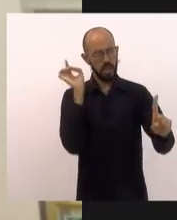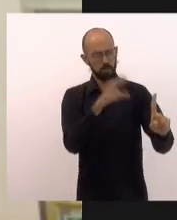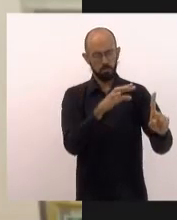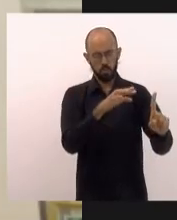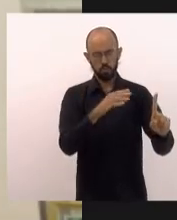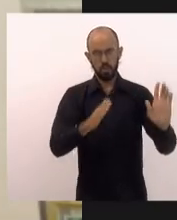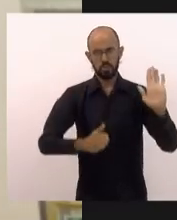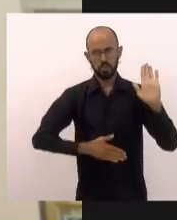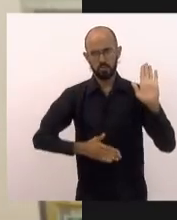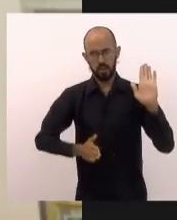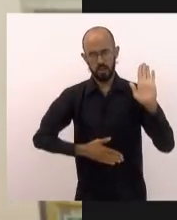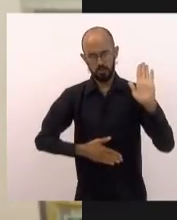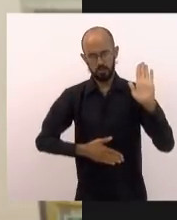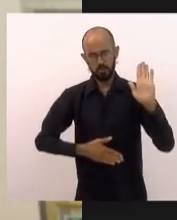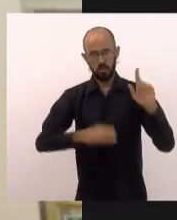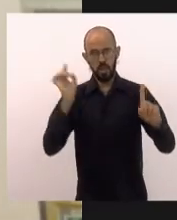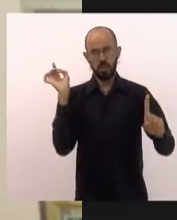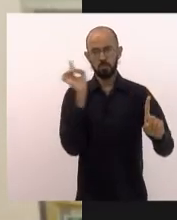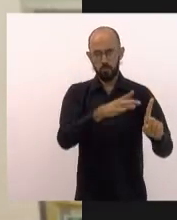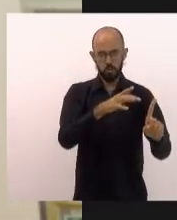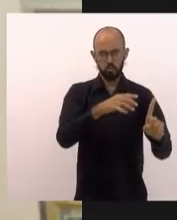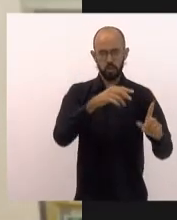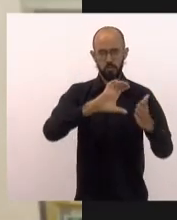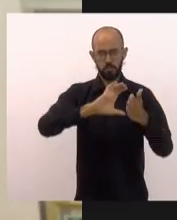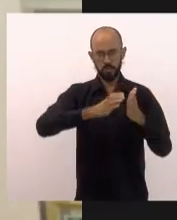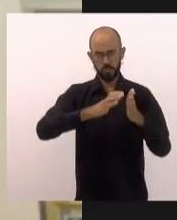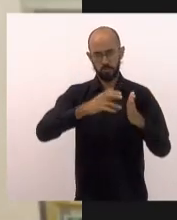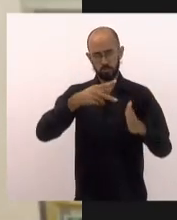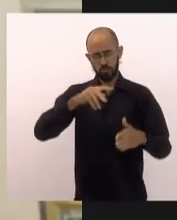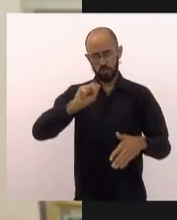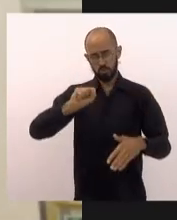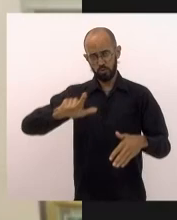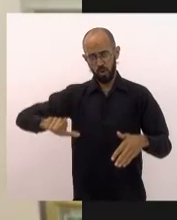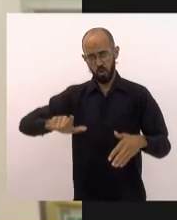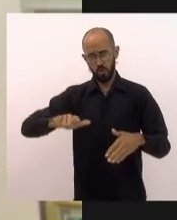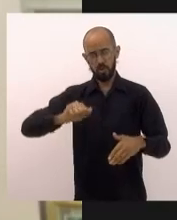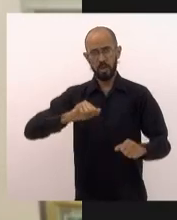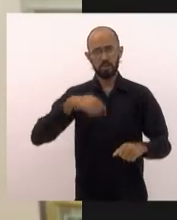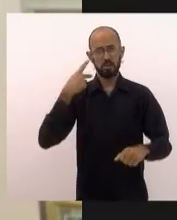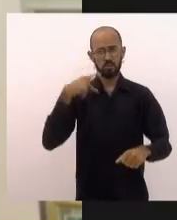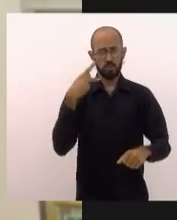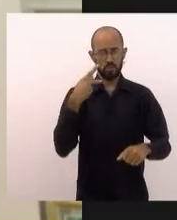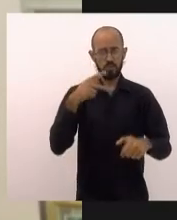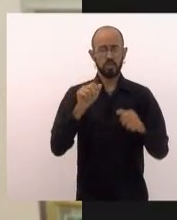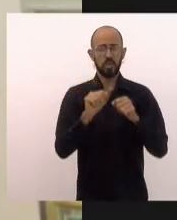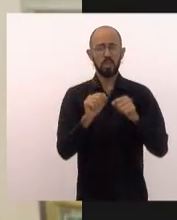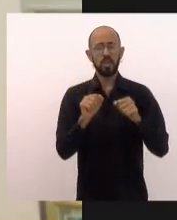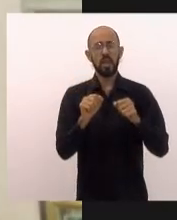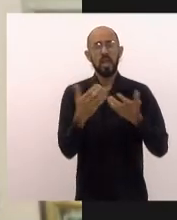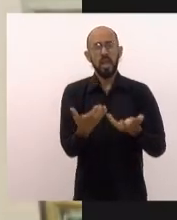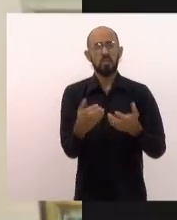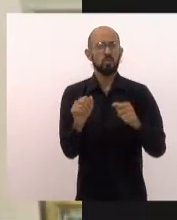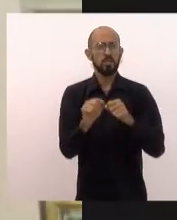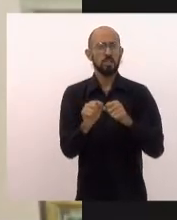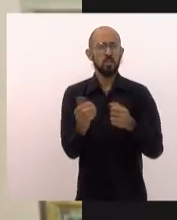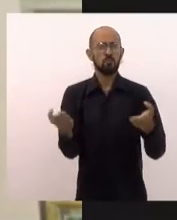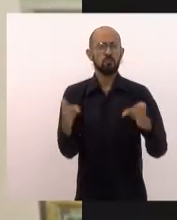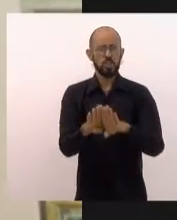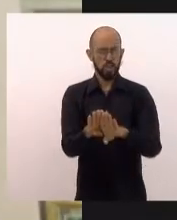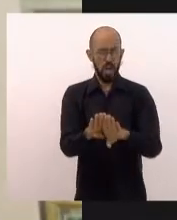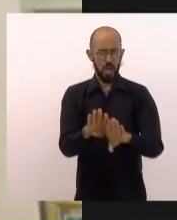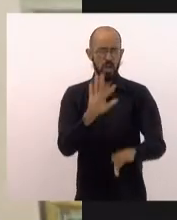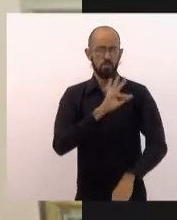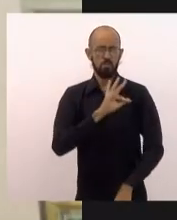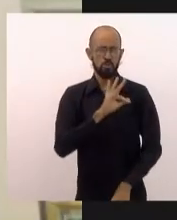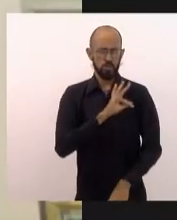o repúdio ao PSOL, ao repúdio a essa vereadora que está querendo lacrar, afrontar a nossa polícia. E daqui os parabéns